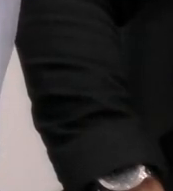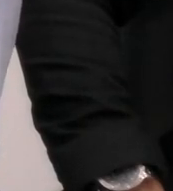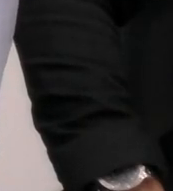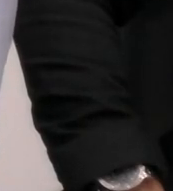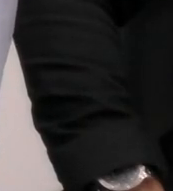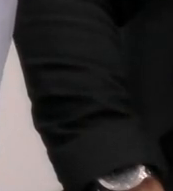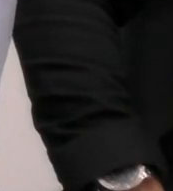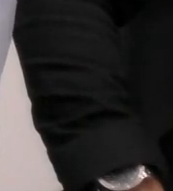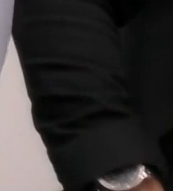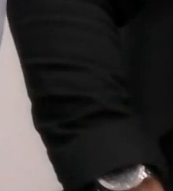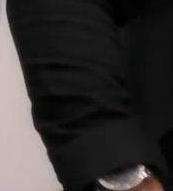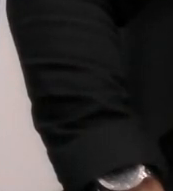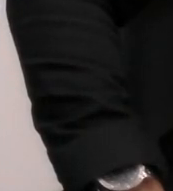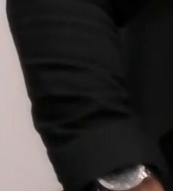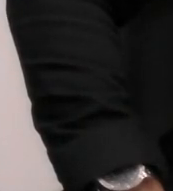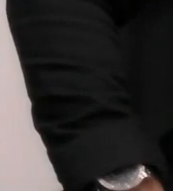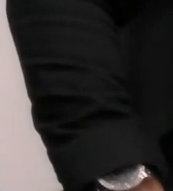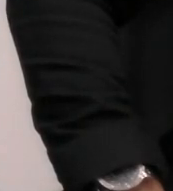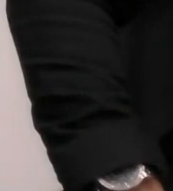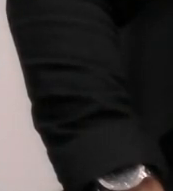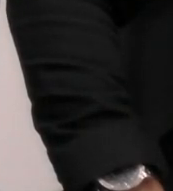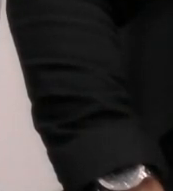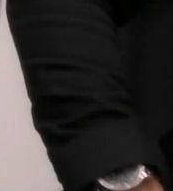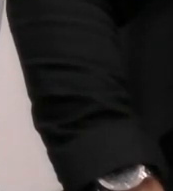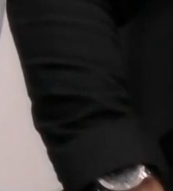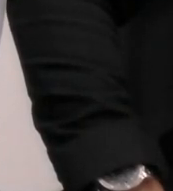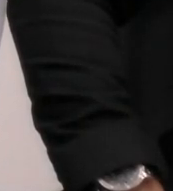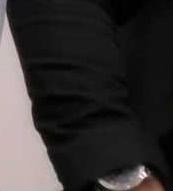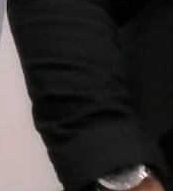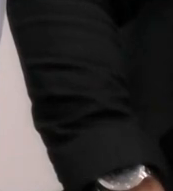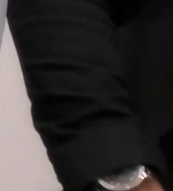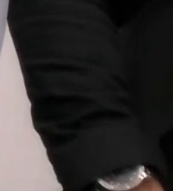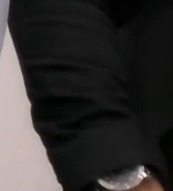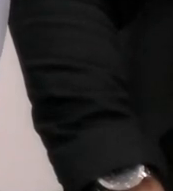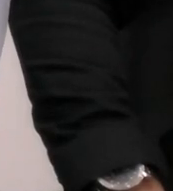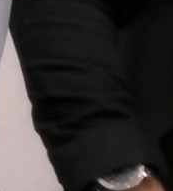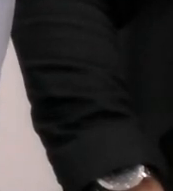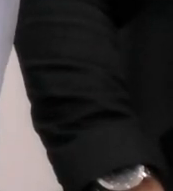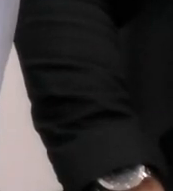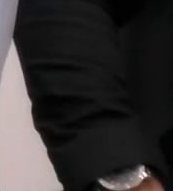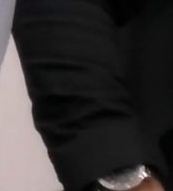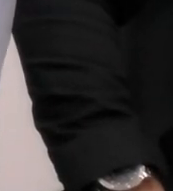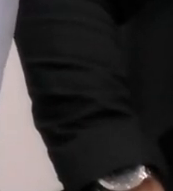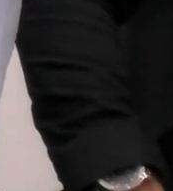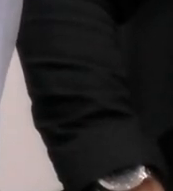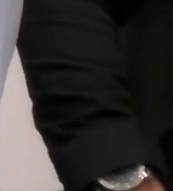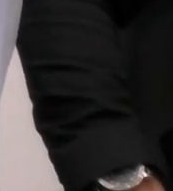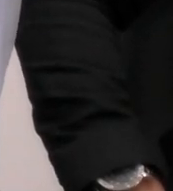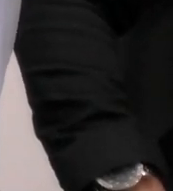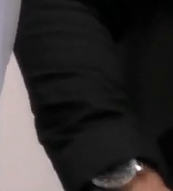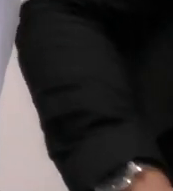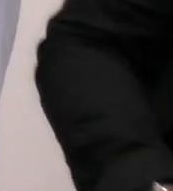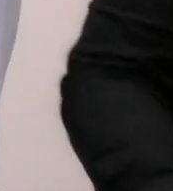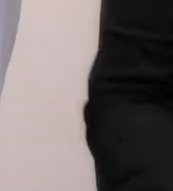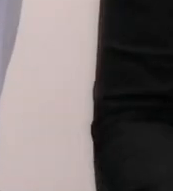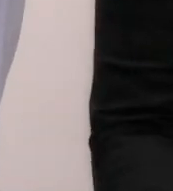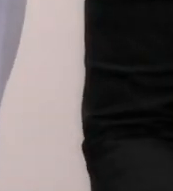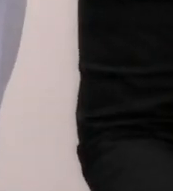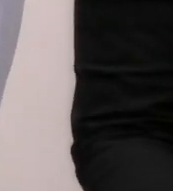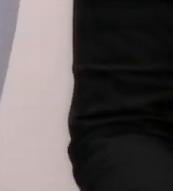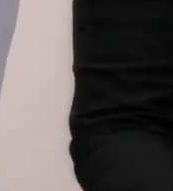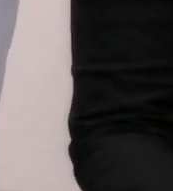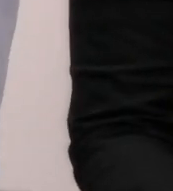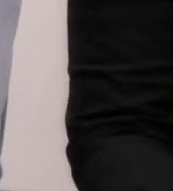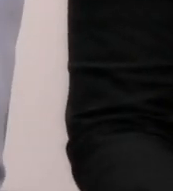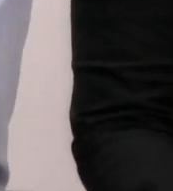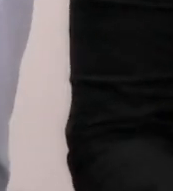há um cronograma para cumprir. Não é o objeto dessa nossa audiência hoje. Em relação, doutor Marcos Leal,